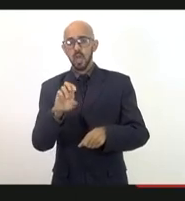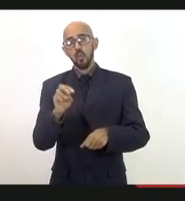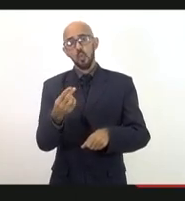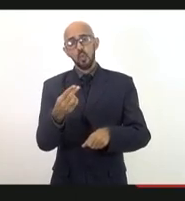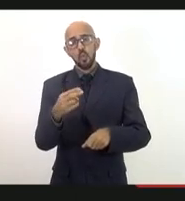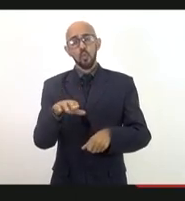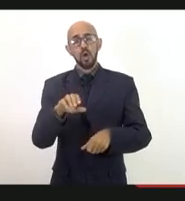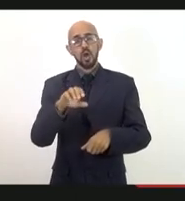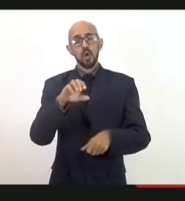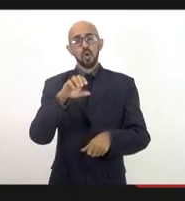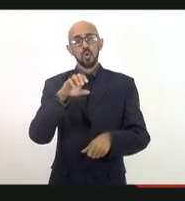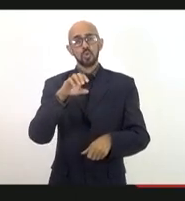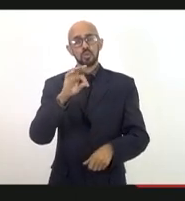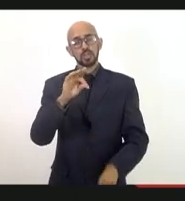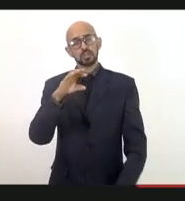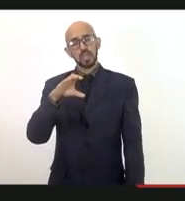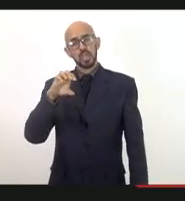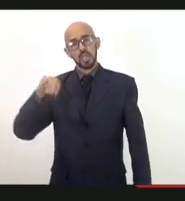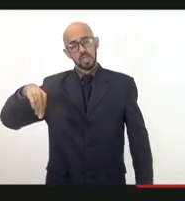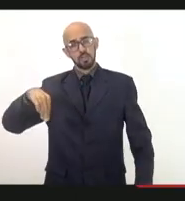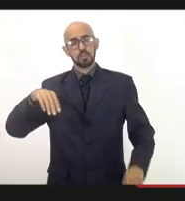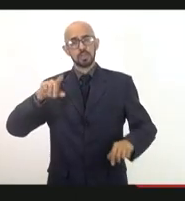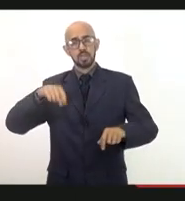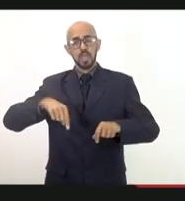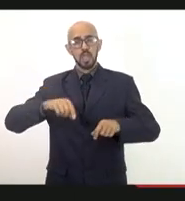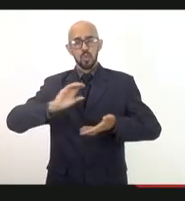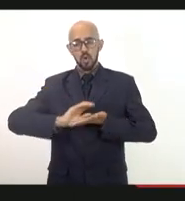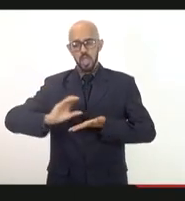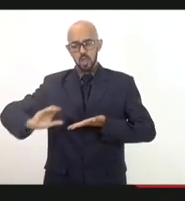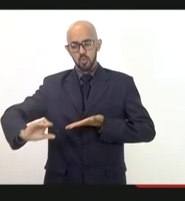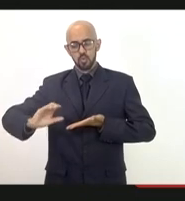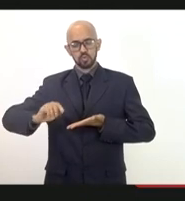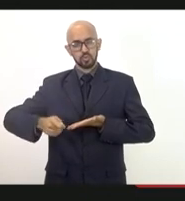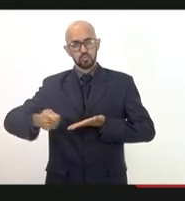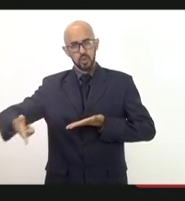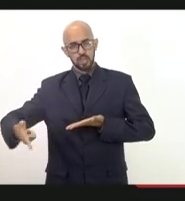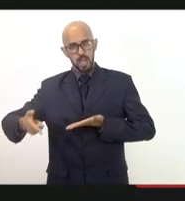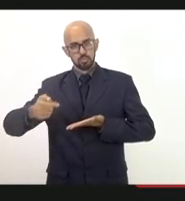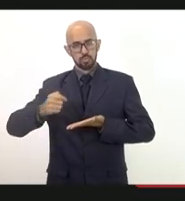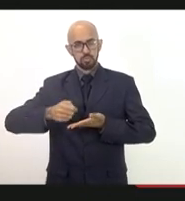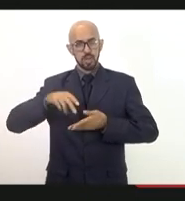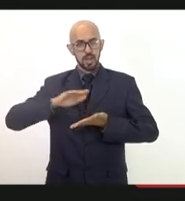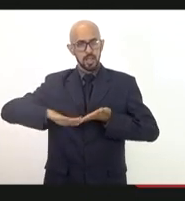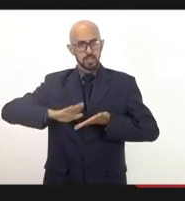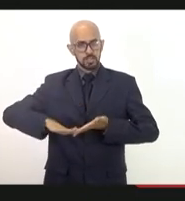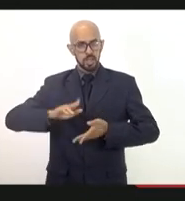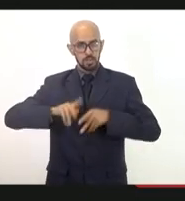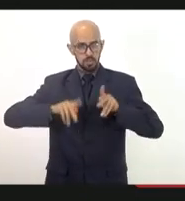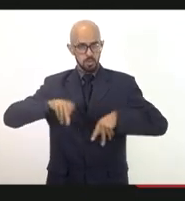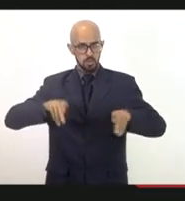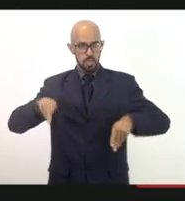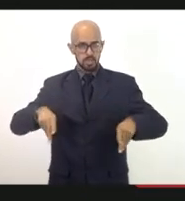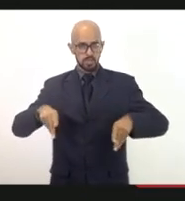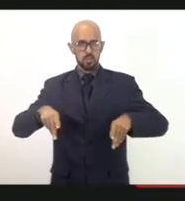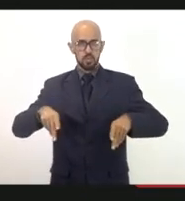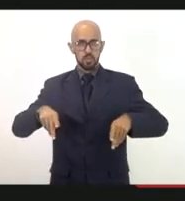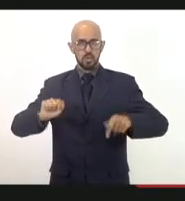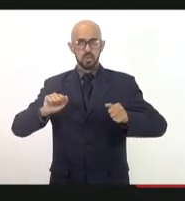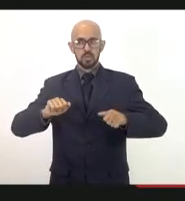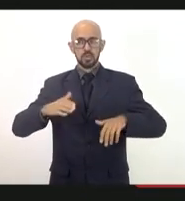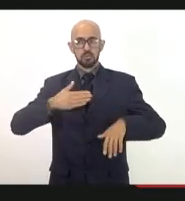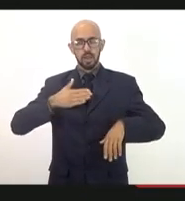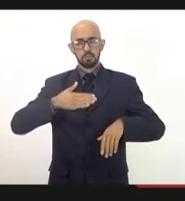controle do recurso público que é destinado a ações de saúde para prestar serviço à população. A minha orientação, ela é muito proforma,